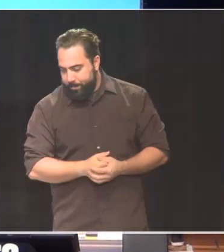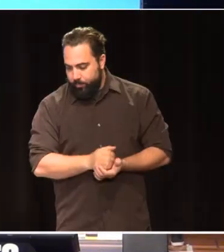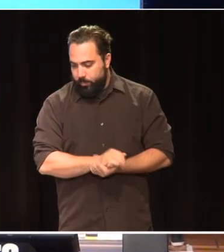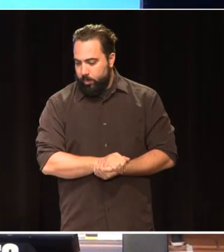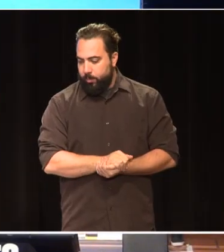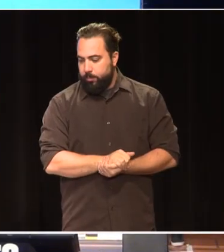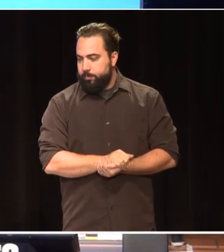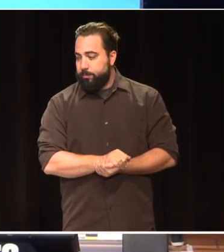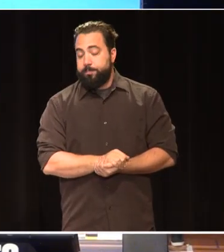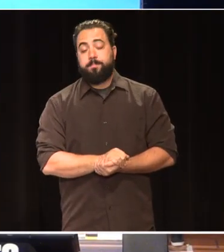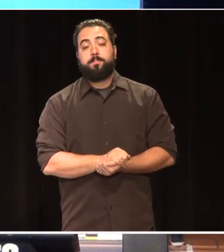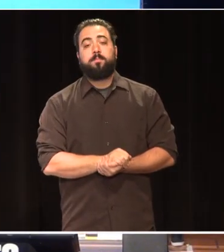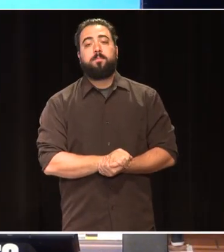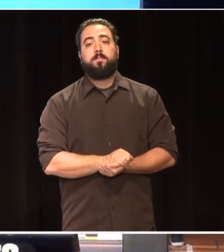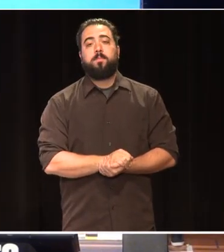Sim,